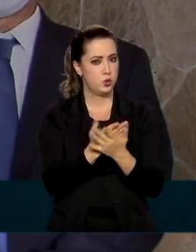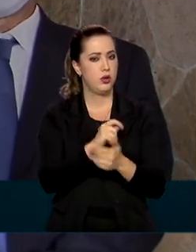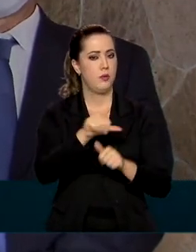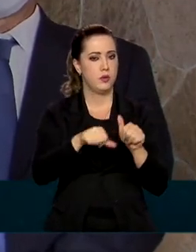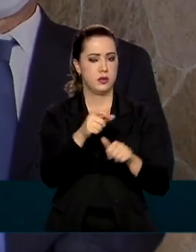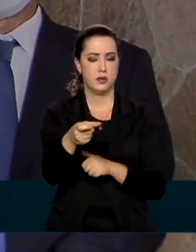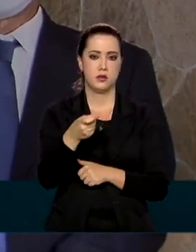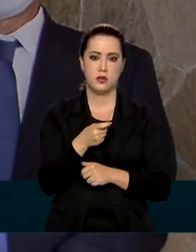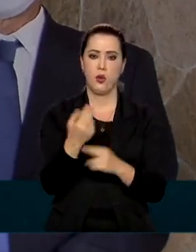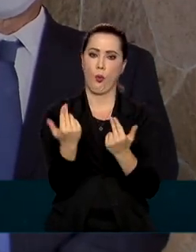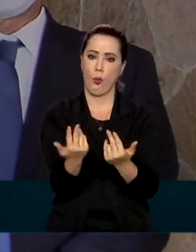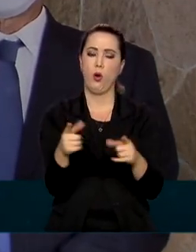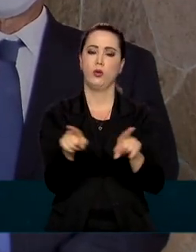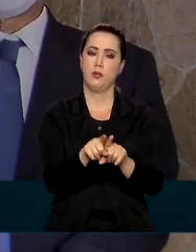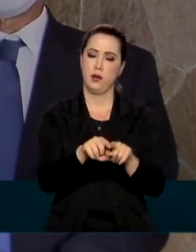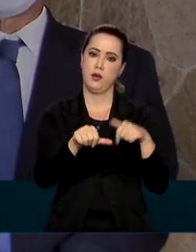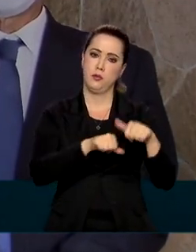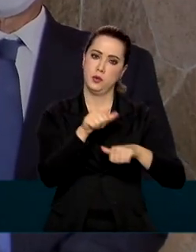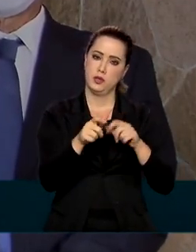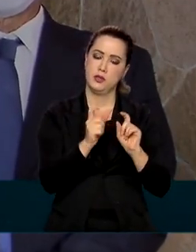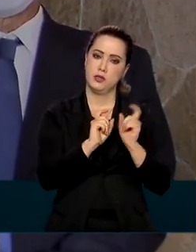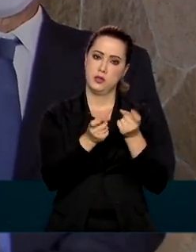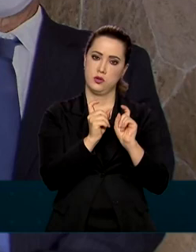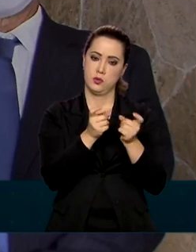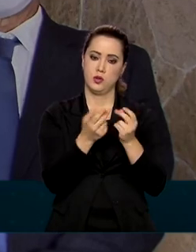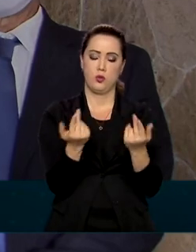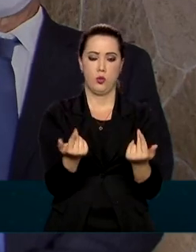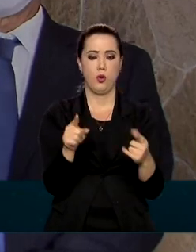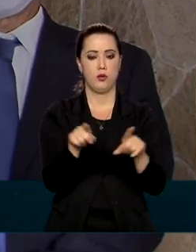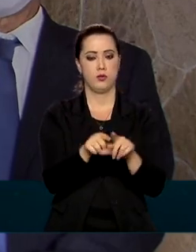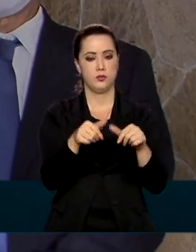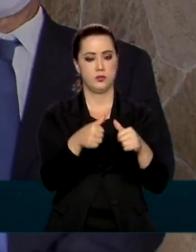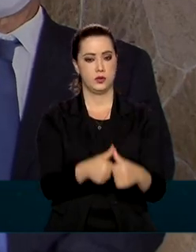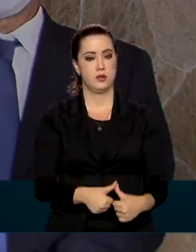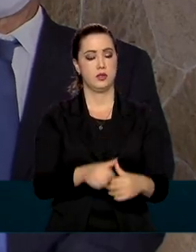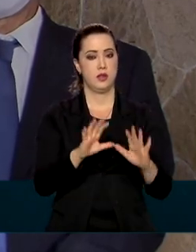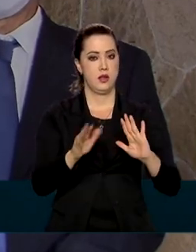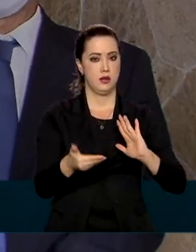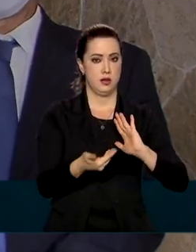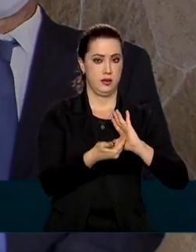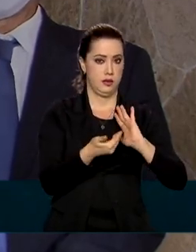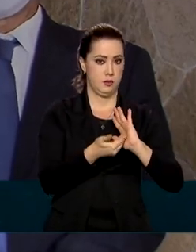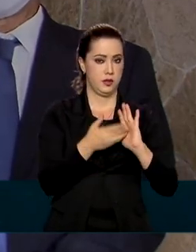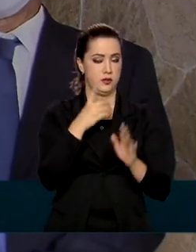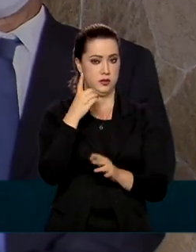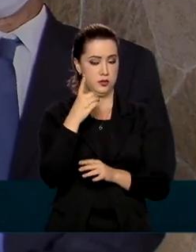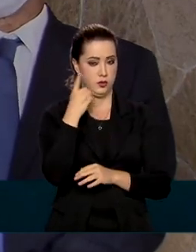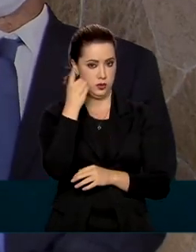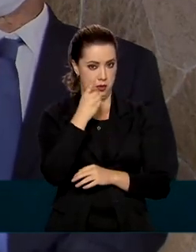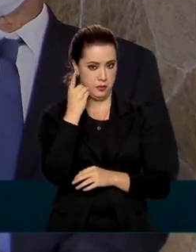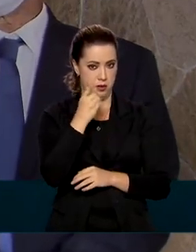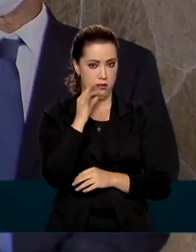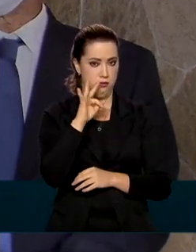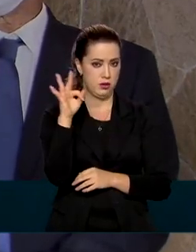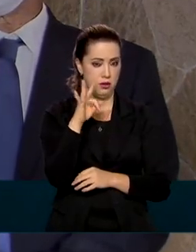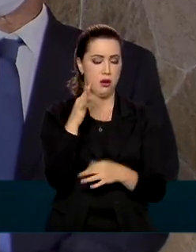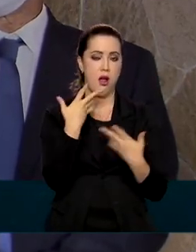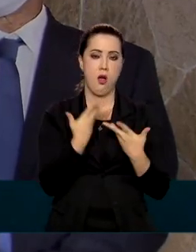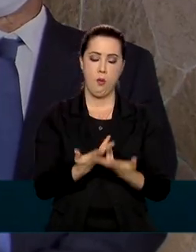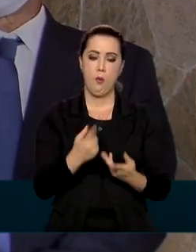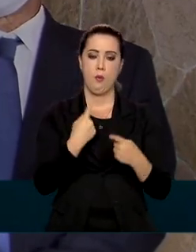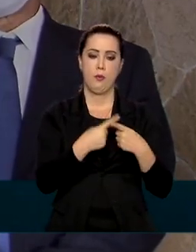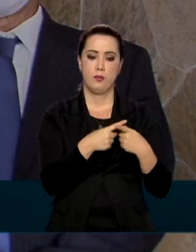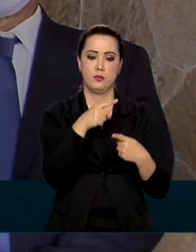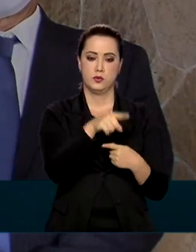Igualmente, a reforma administrativa, que está na Câmara dos Deputados, o presidente Arthur Lira já cuidou de dar um andamento com o encaminhamento oportuno